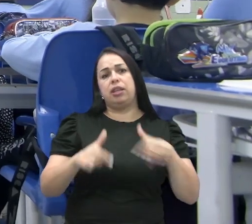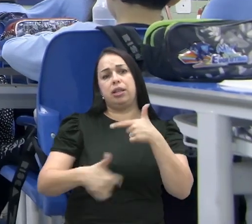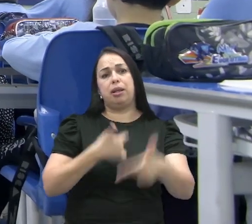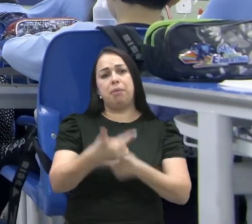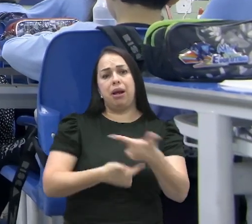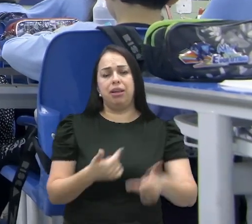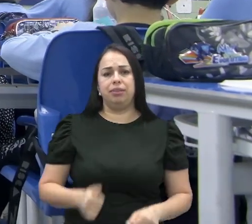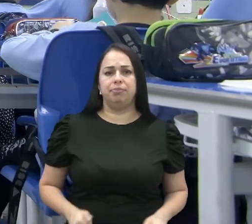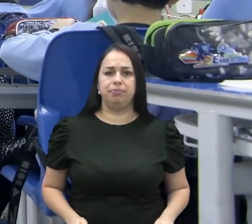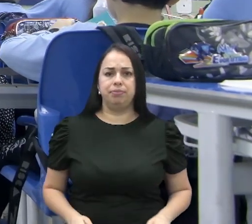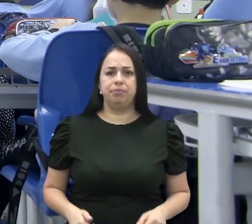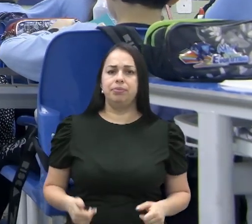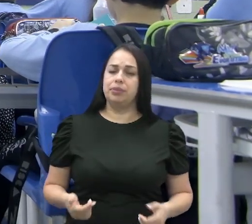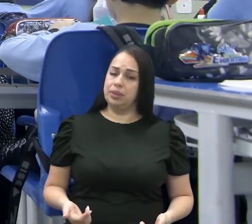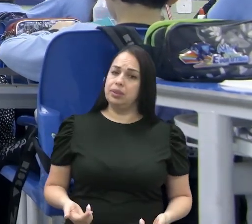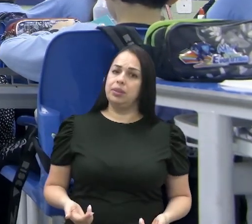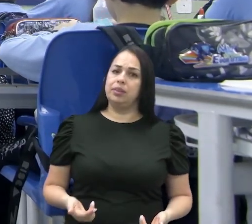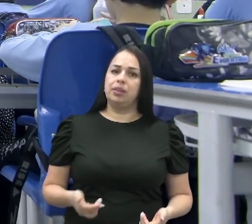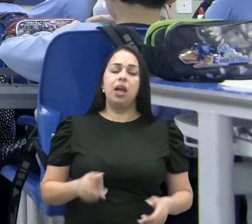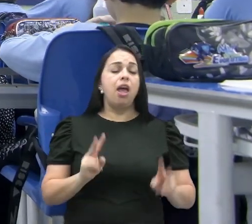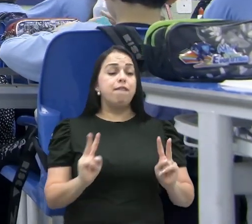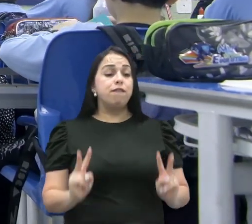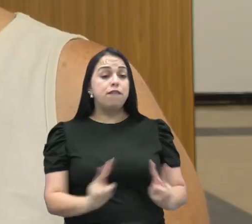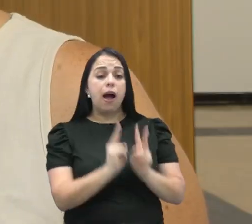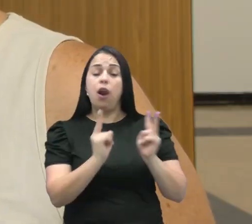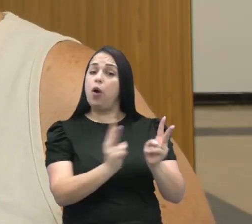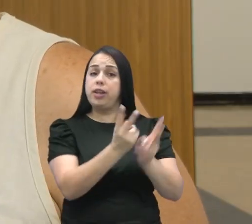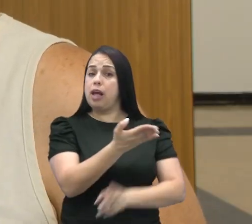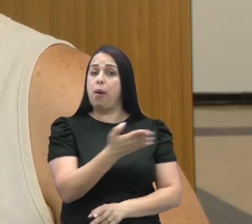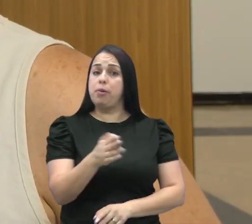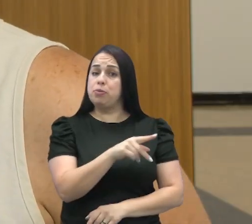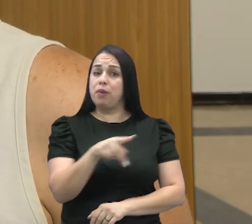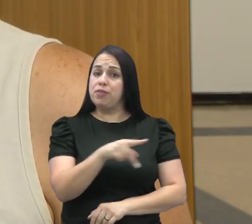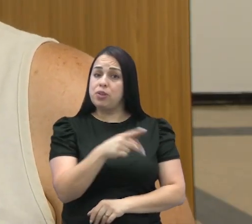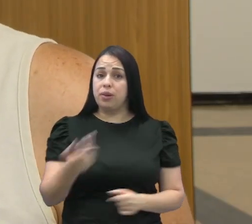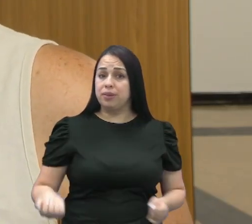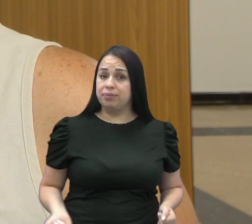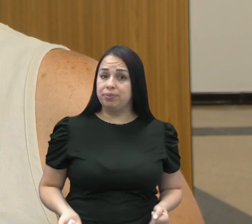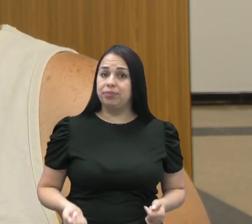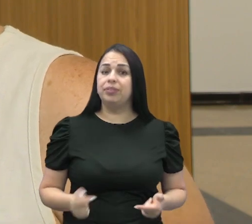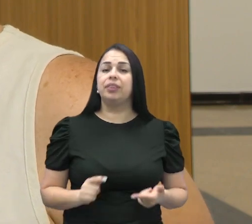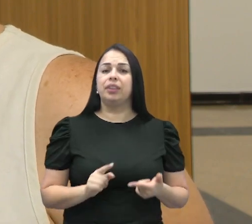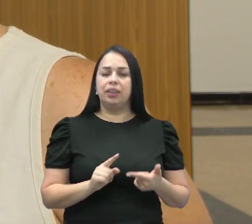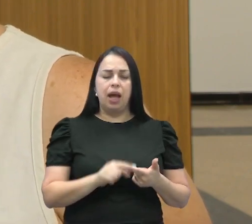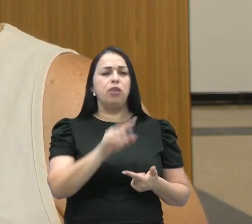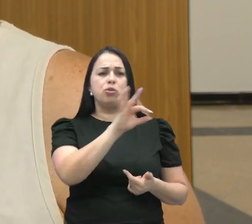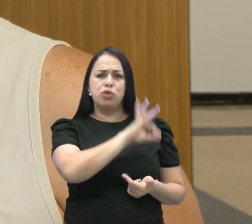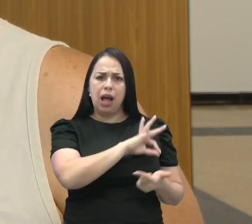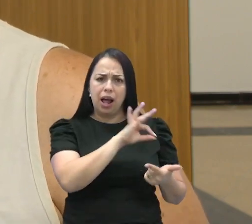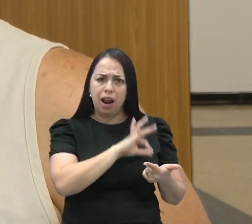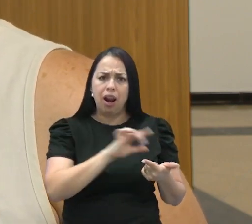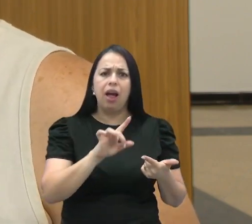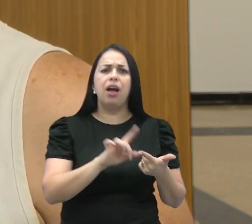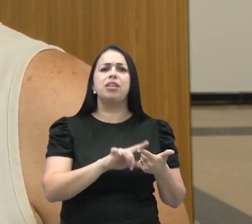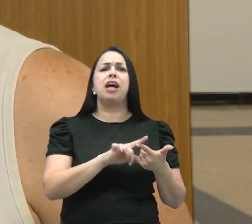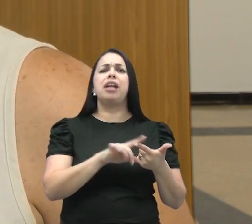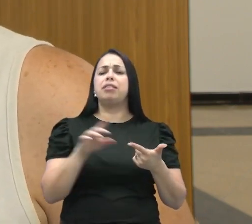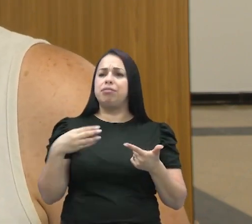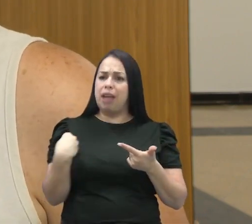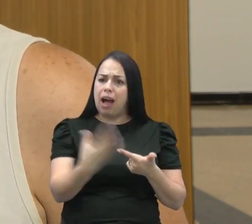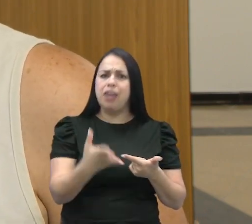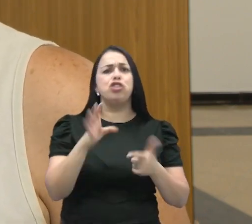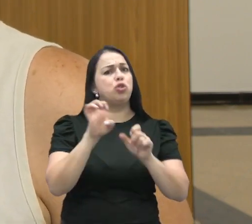que já atuam nas salas de aula. Prioridade é a valorização dos profissionais da educação, em termos